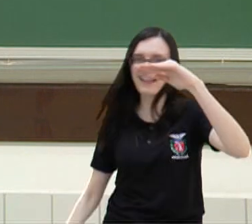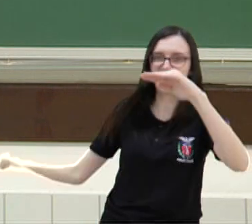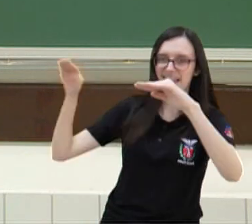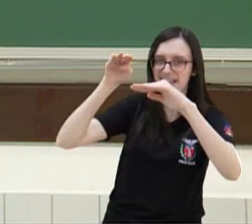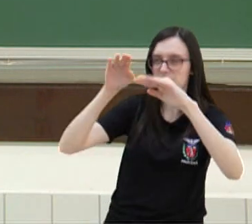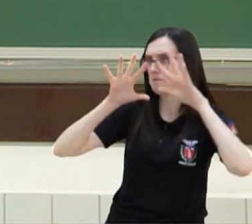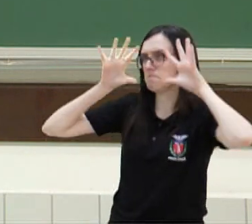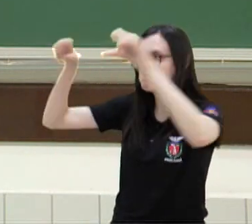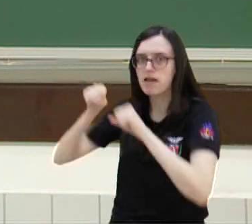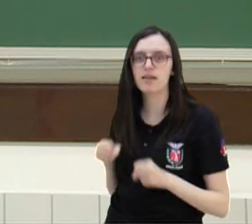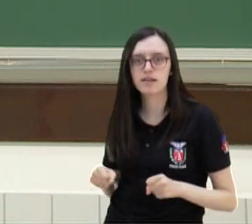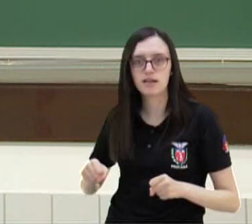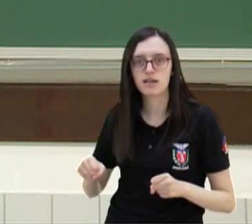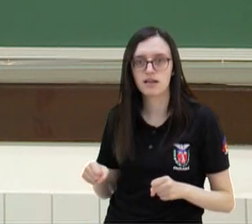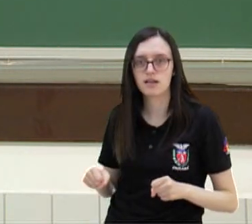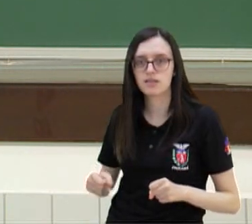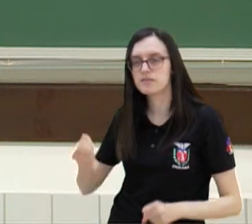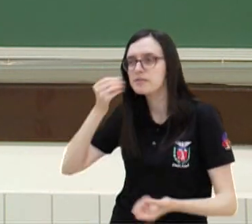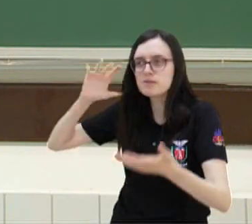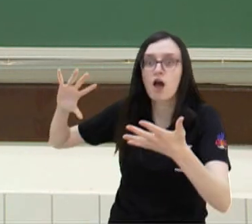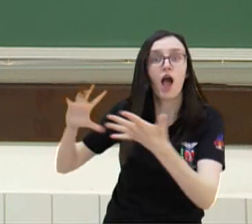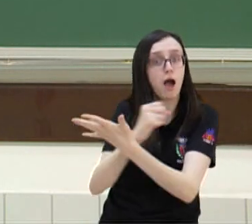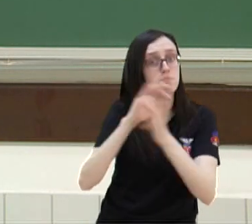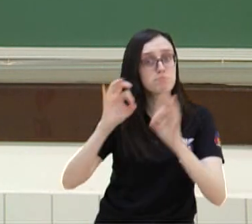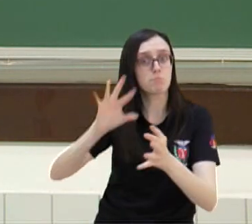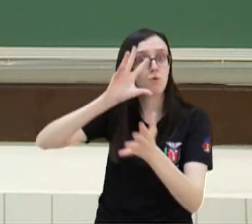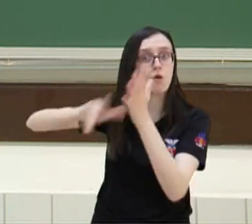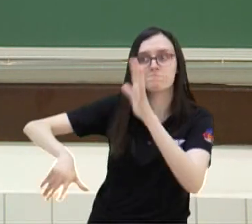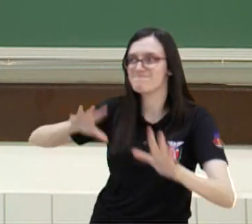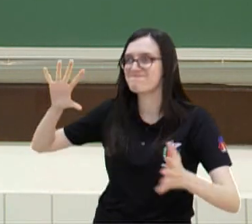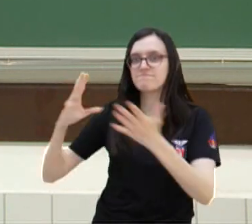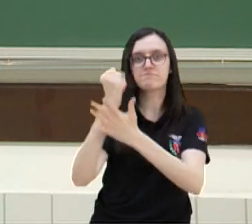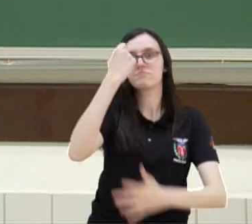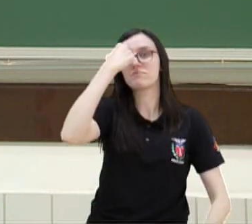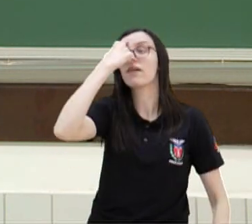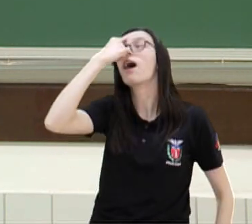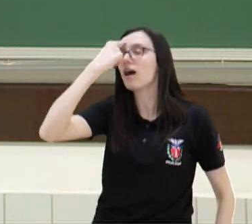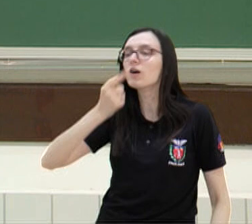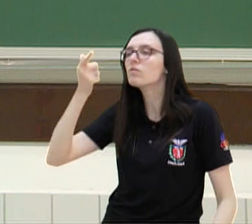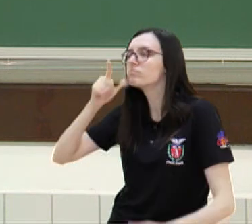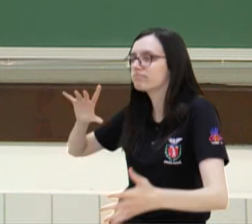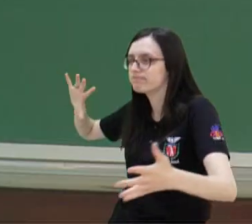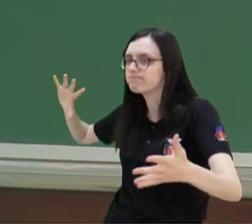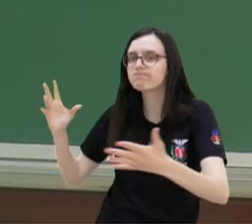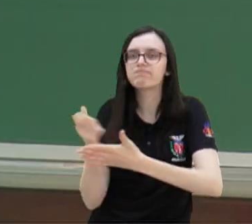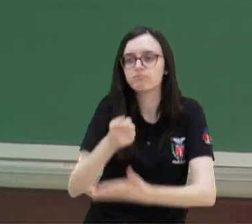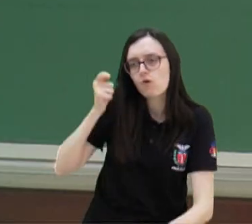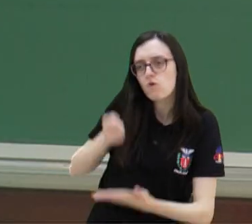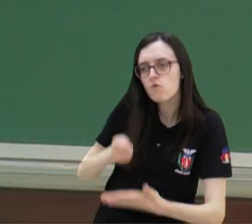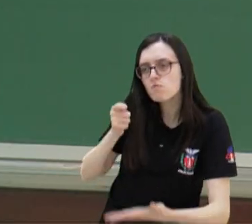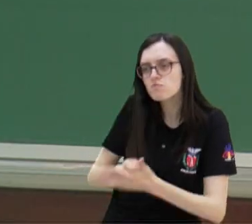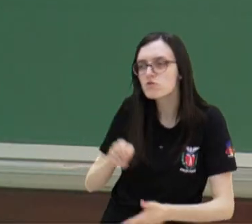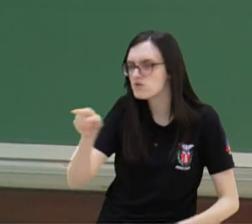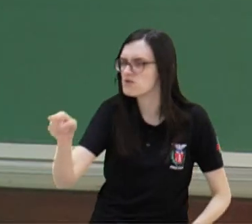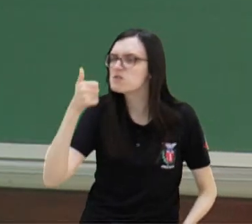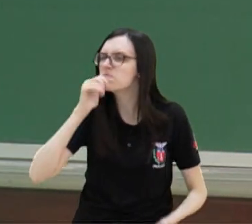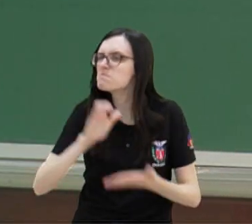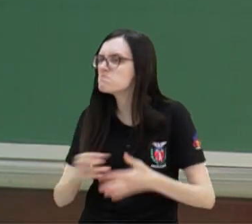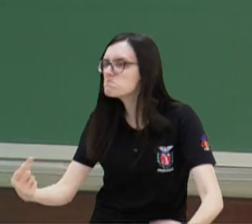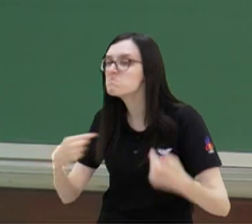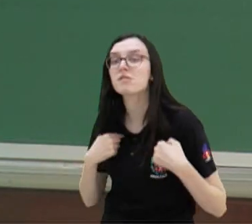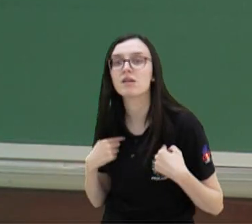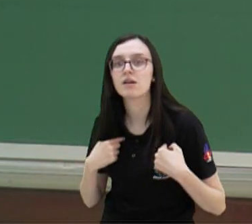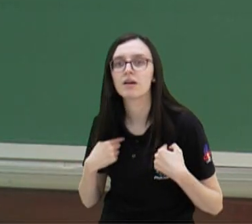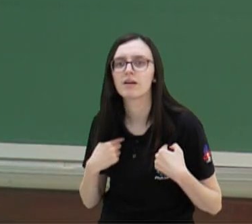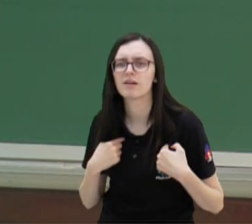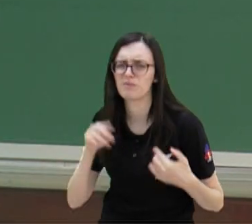e raptar ela, sequestrar ela. Ele sequestra Perséfone, obriga ela a ser a sua esposa,